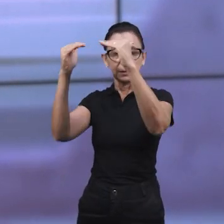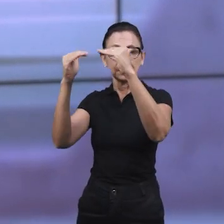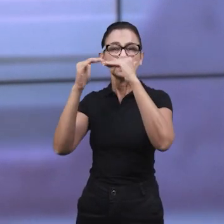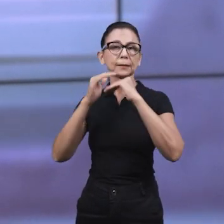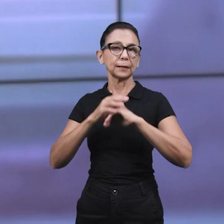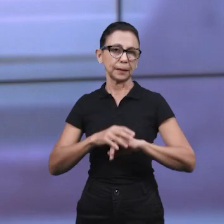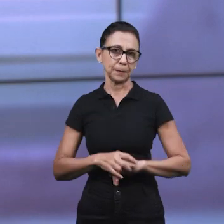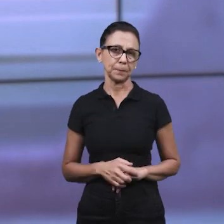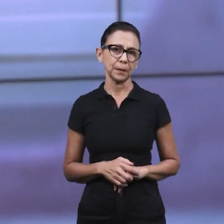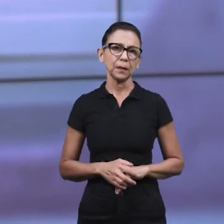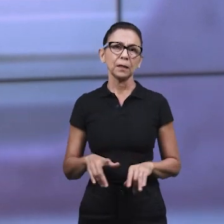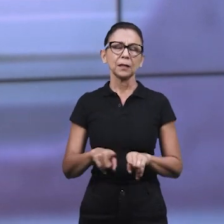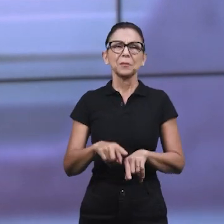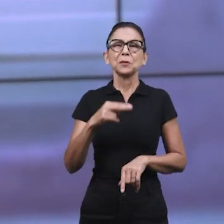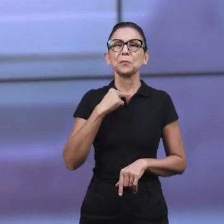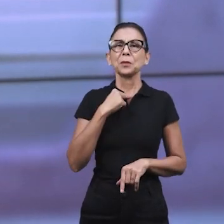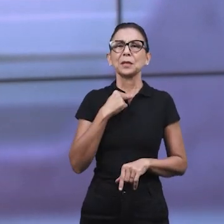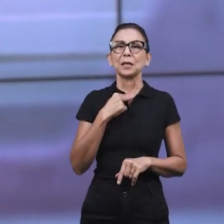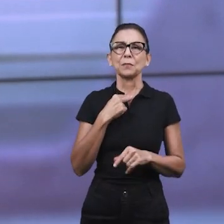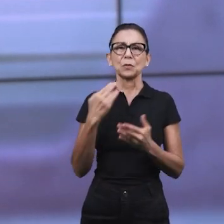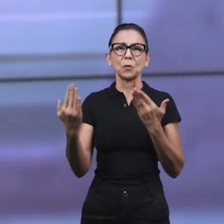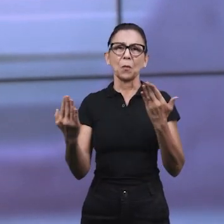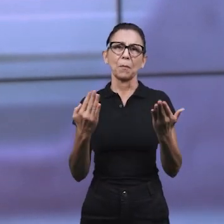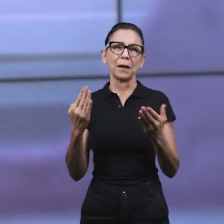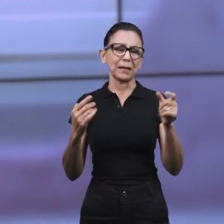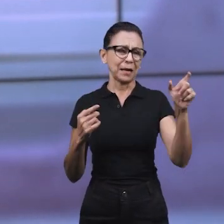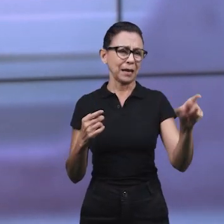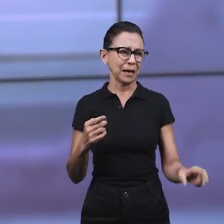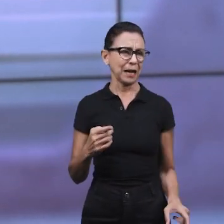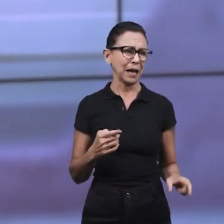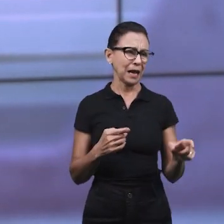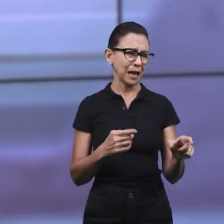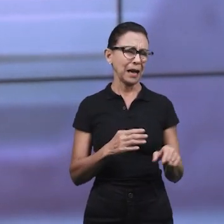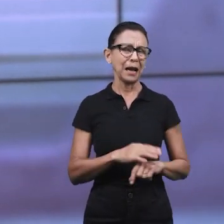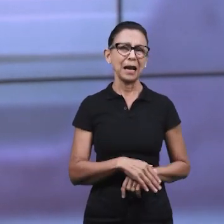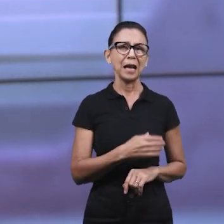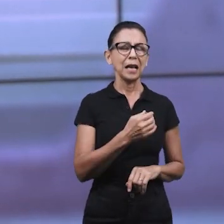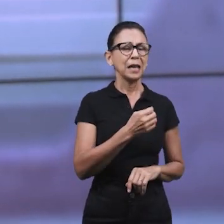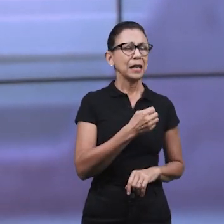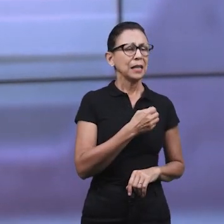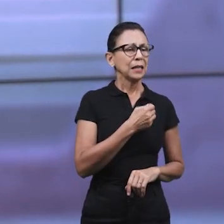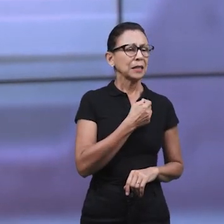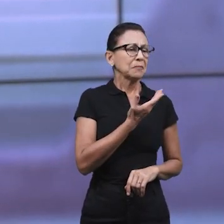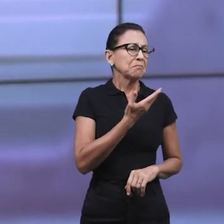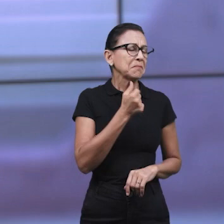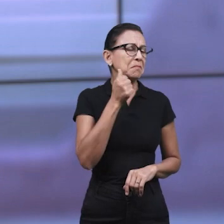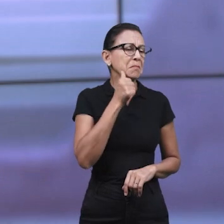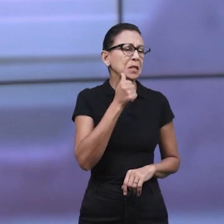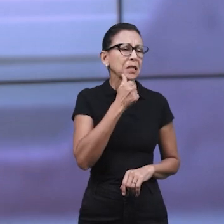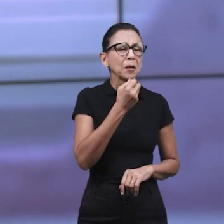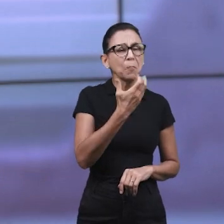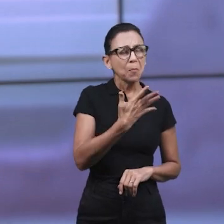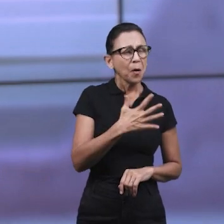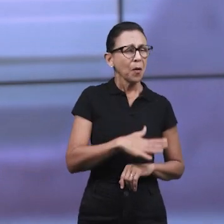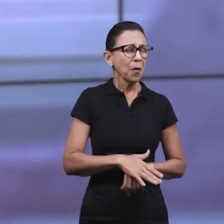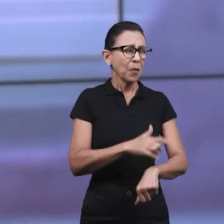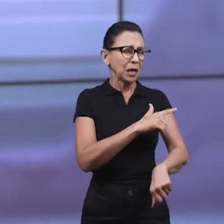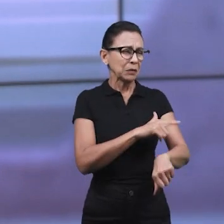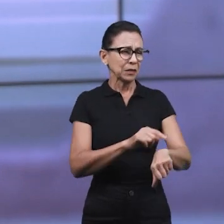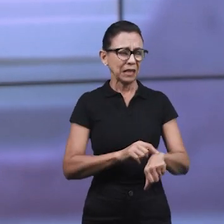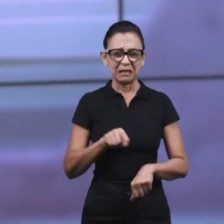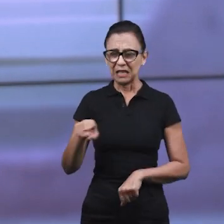as comparações. Cada criança é um ser único que tem um tempo próprio. Fazer comparações entre